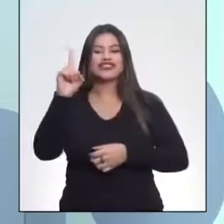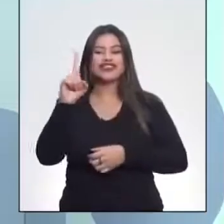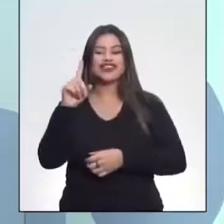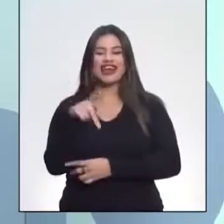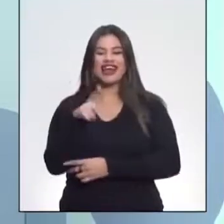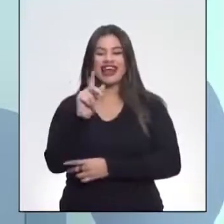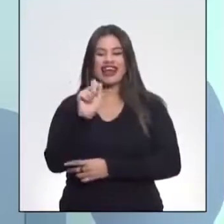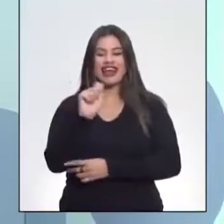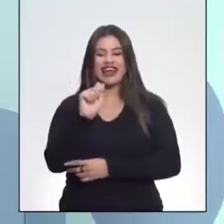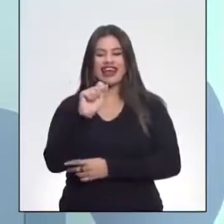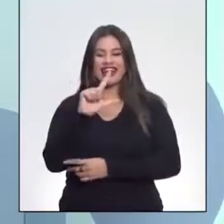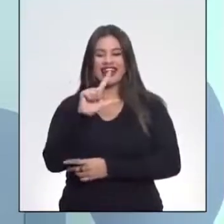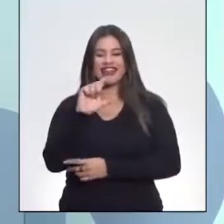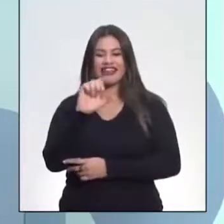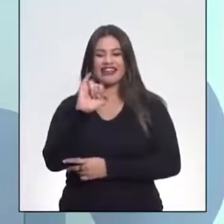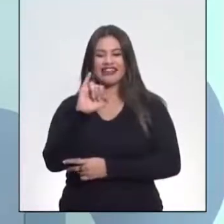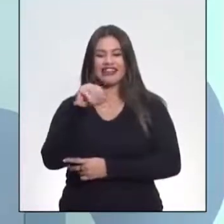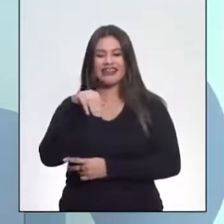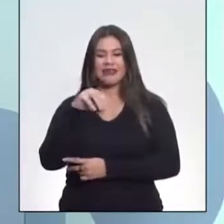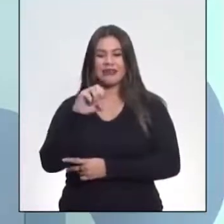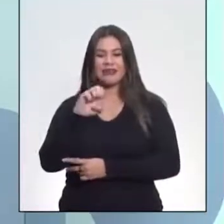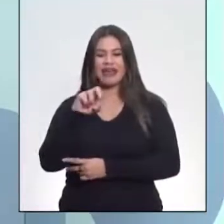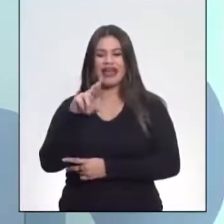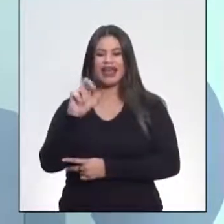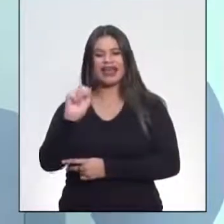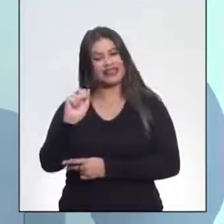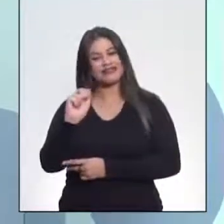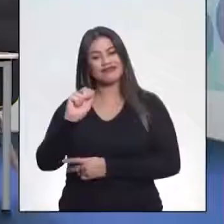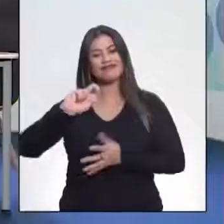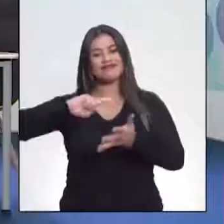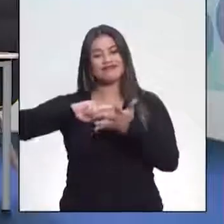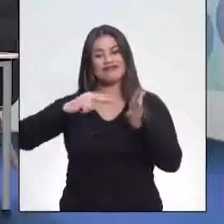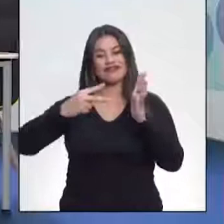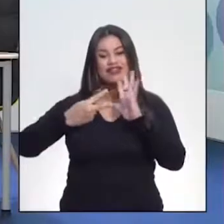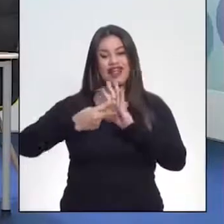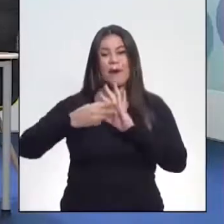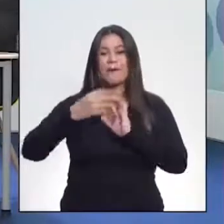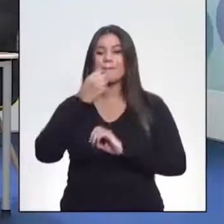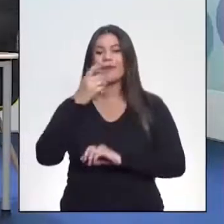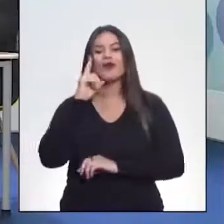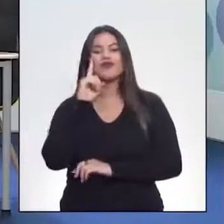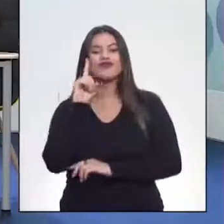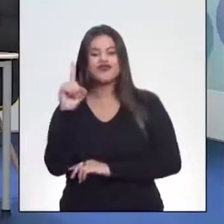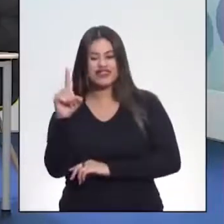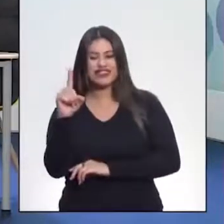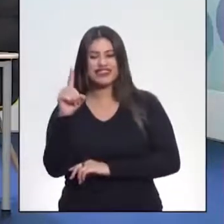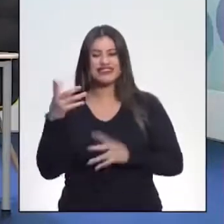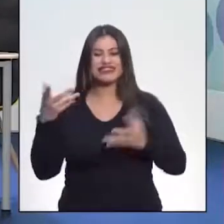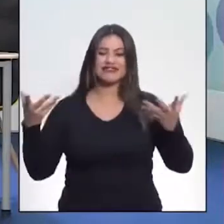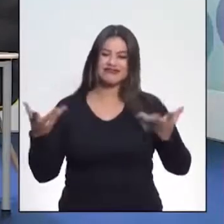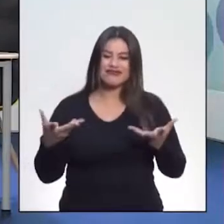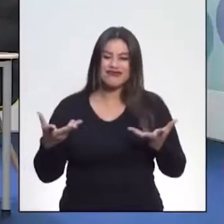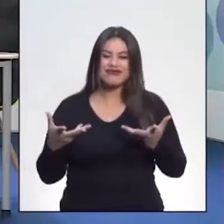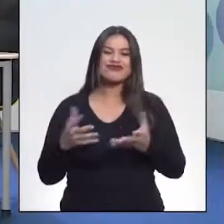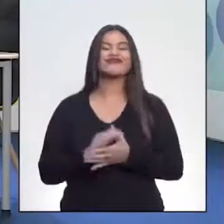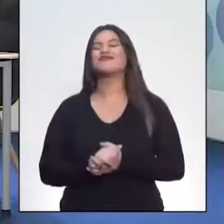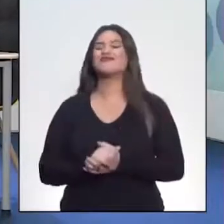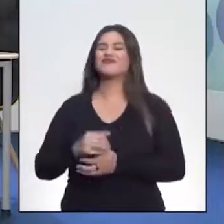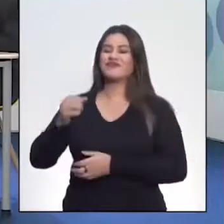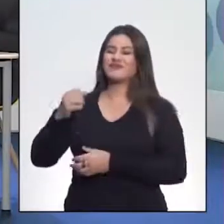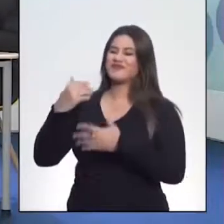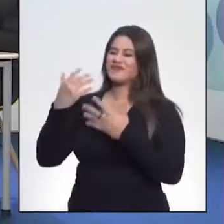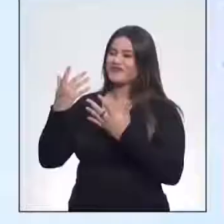kaliméra estudantes e professores kaliméra professora Janaína que estar a conduzir a aula hoje ali